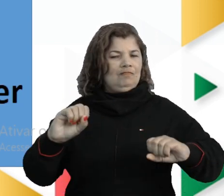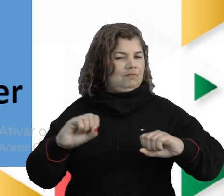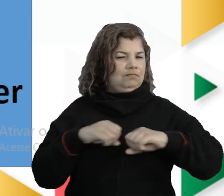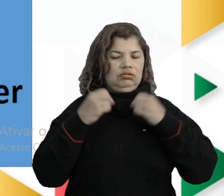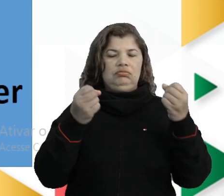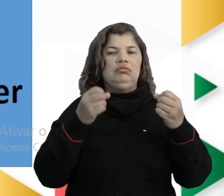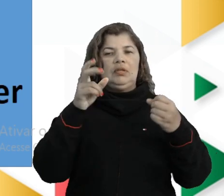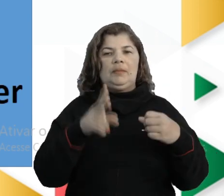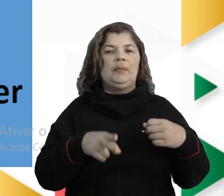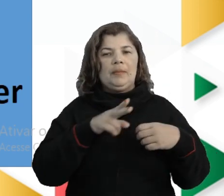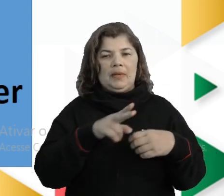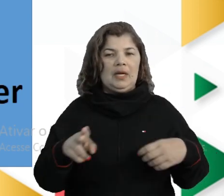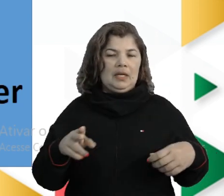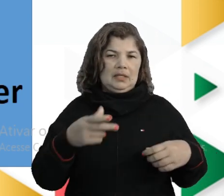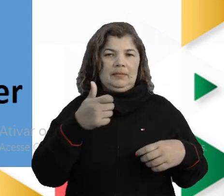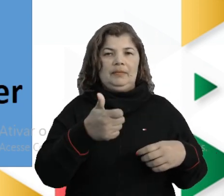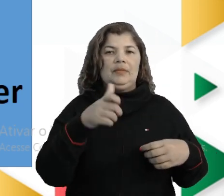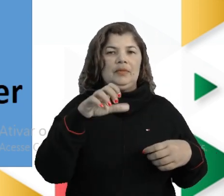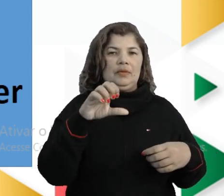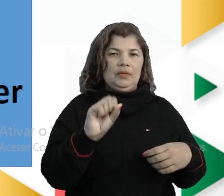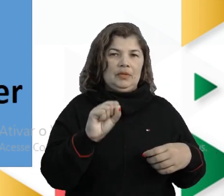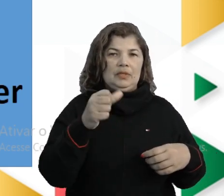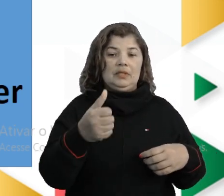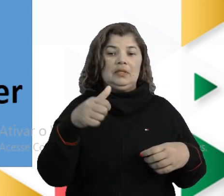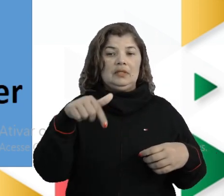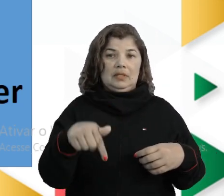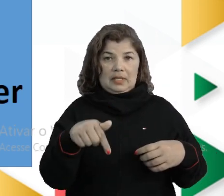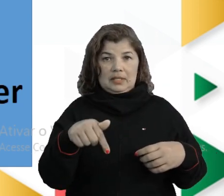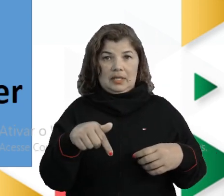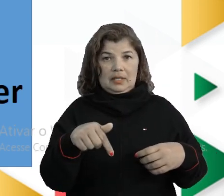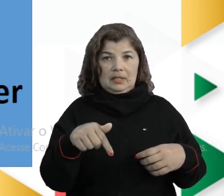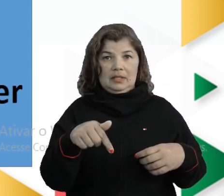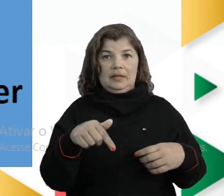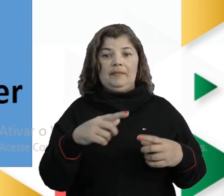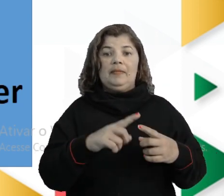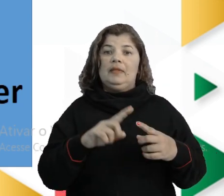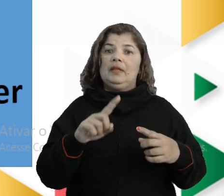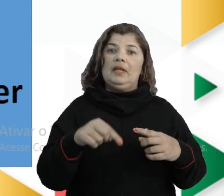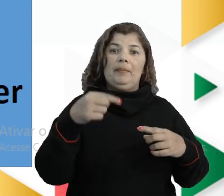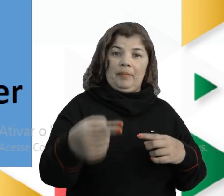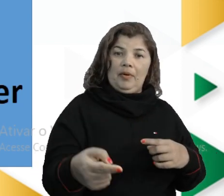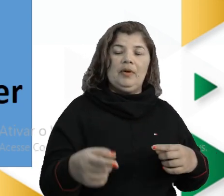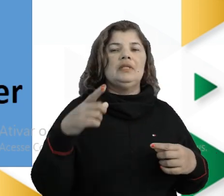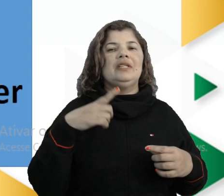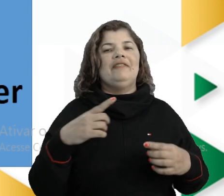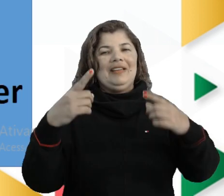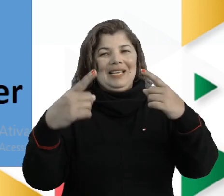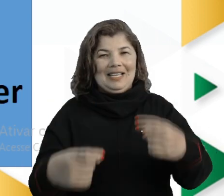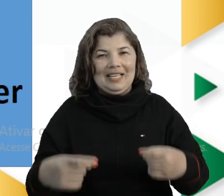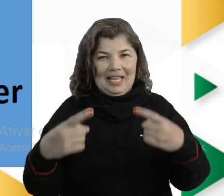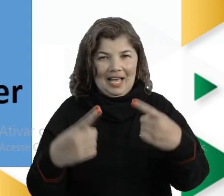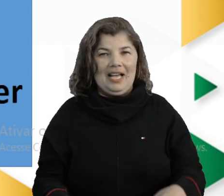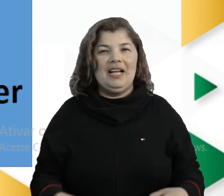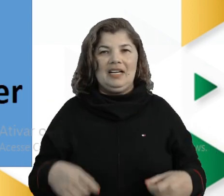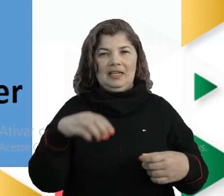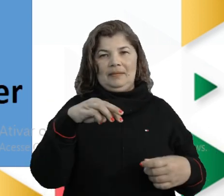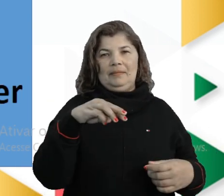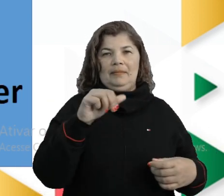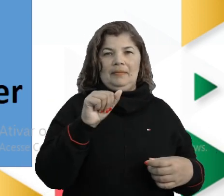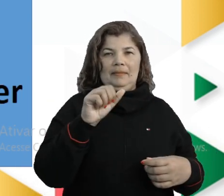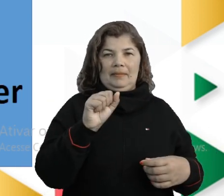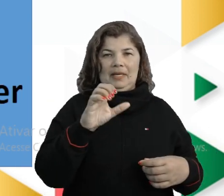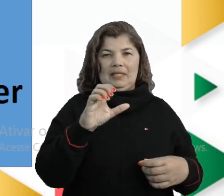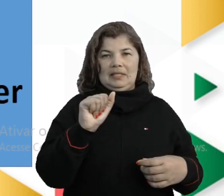Revolução de 1817, ela, depois, antecederam a ela a Guerra dos Mascates, que não teve essa